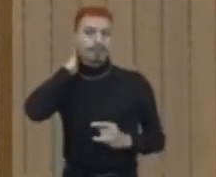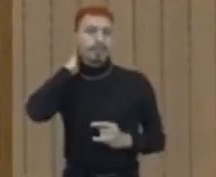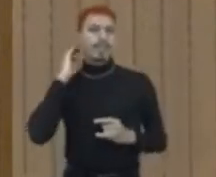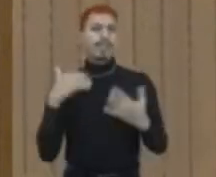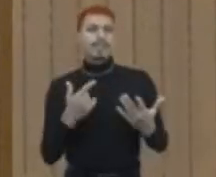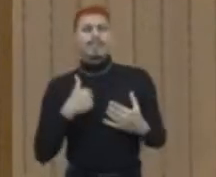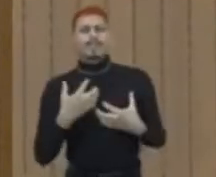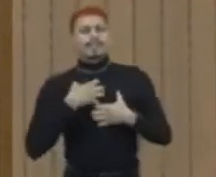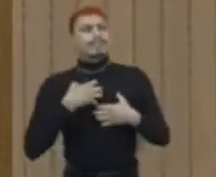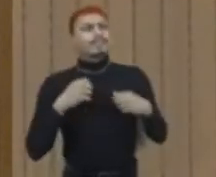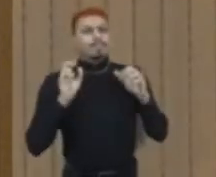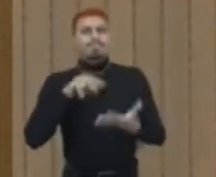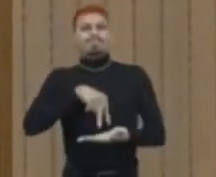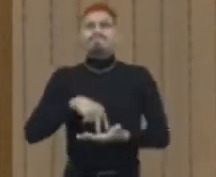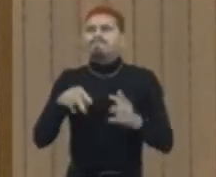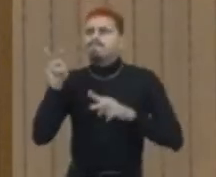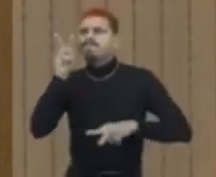a